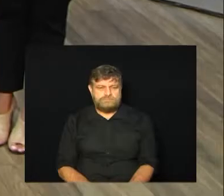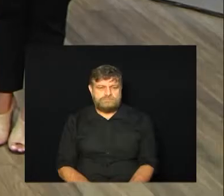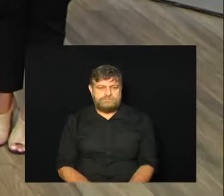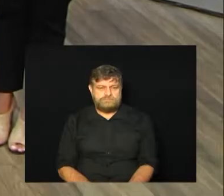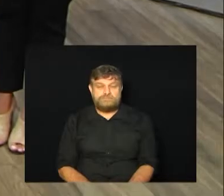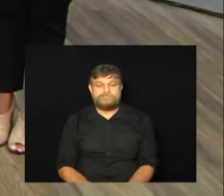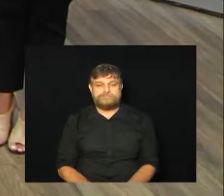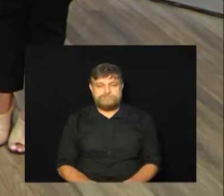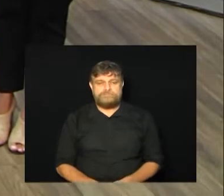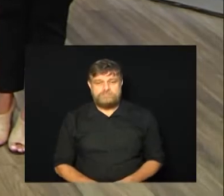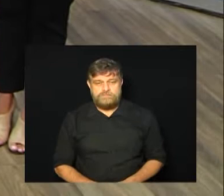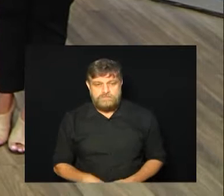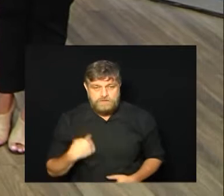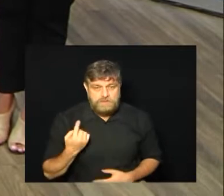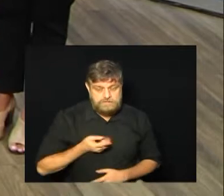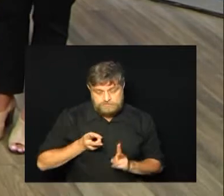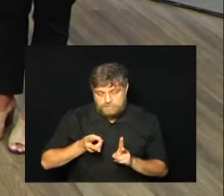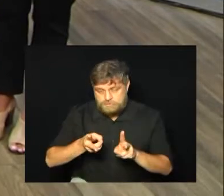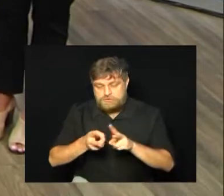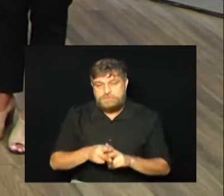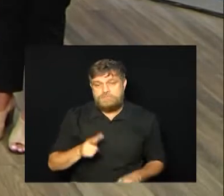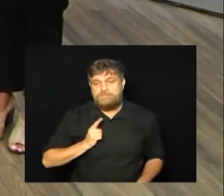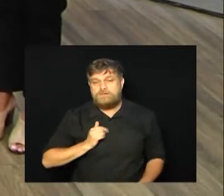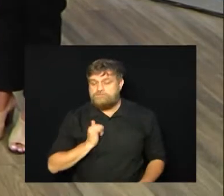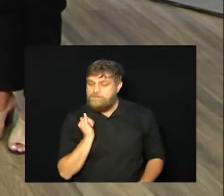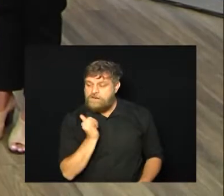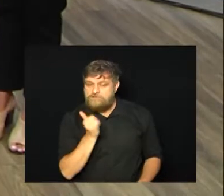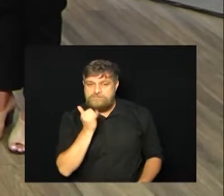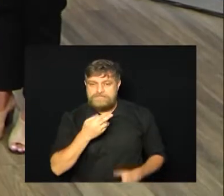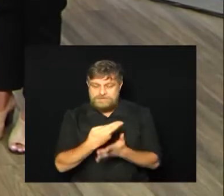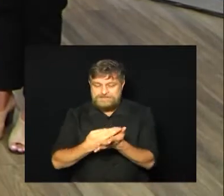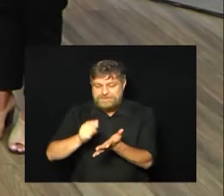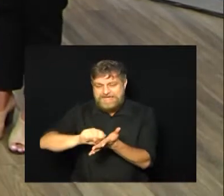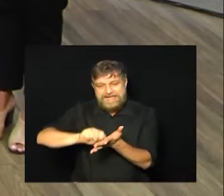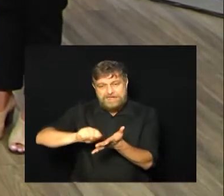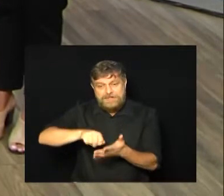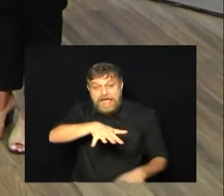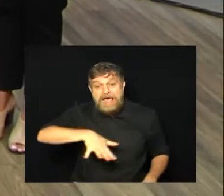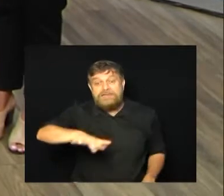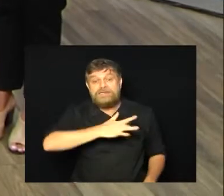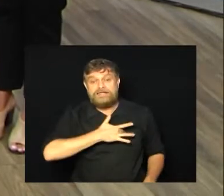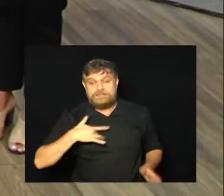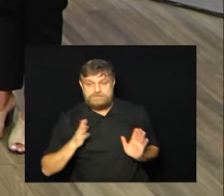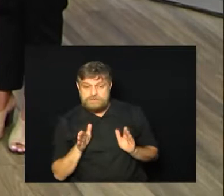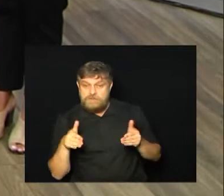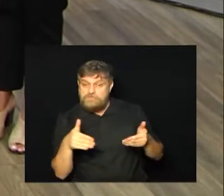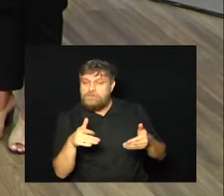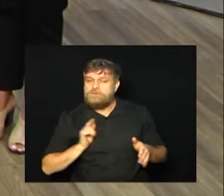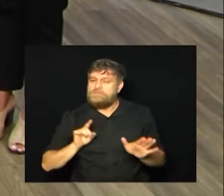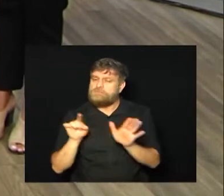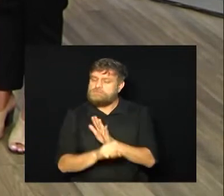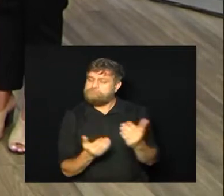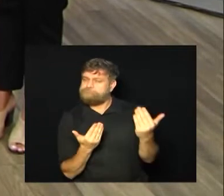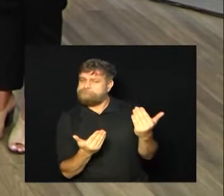Campinas. E a gente continua, Vivi, falando sobre requerimento, mas agora na área da saúde, com o questionamento do